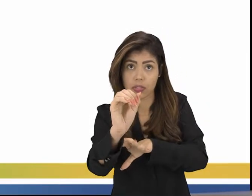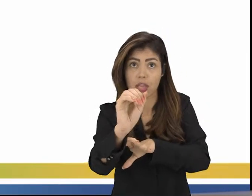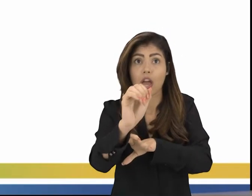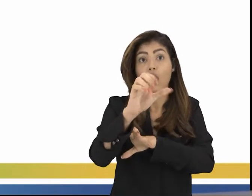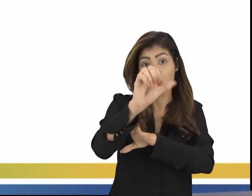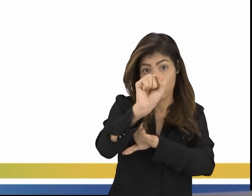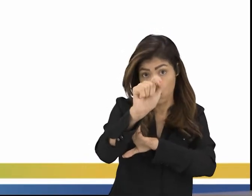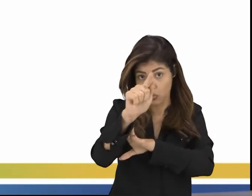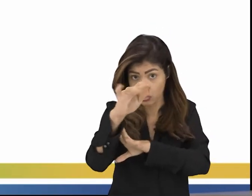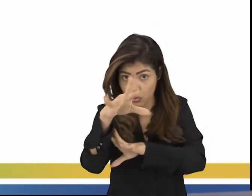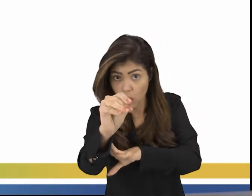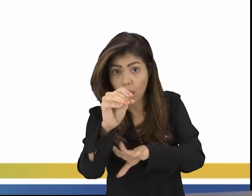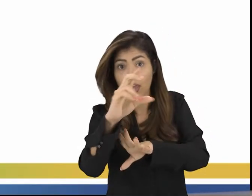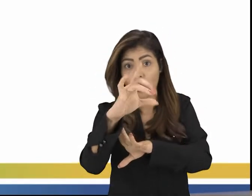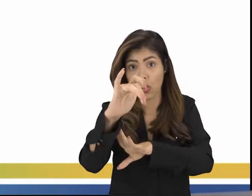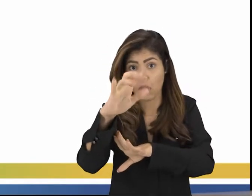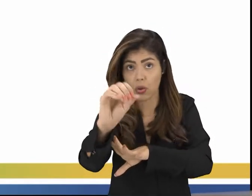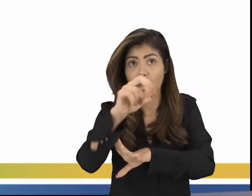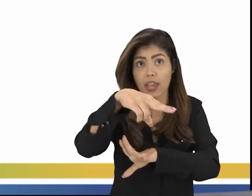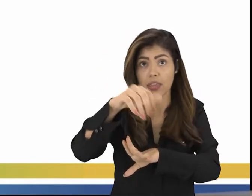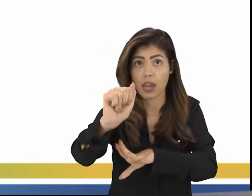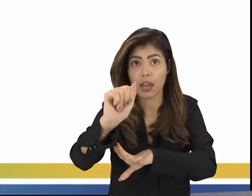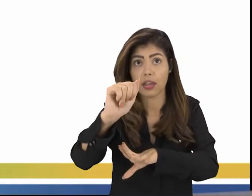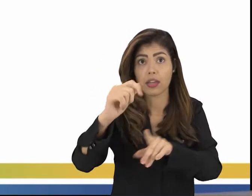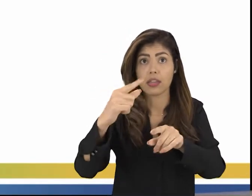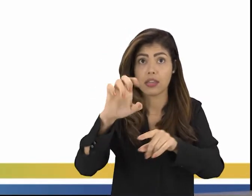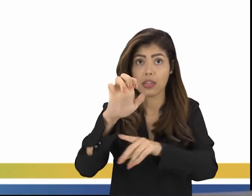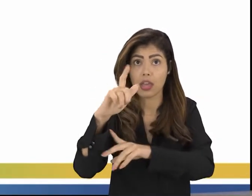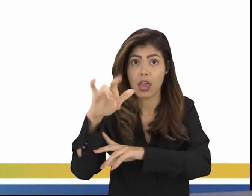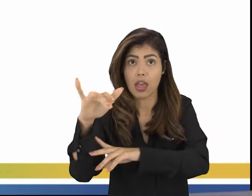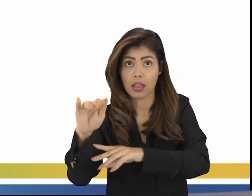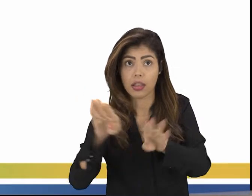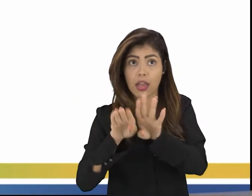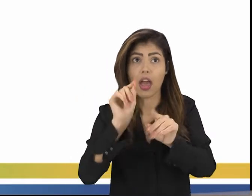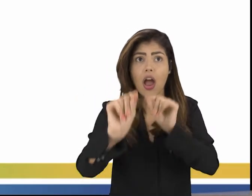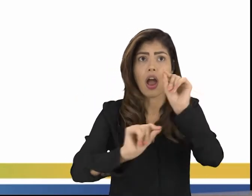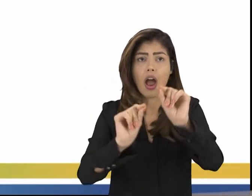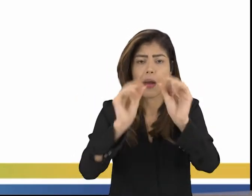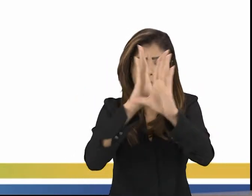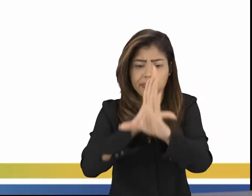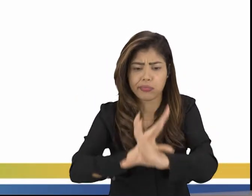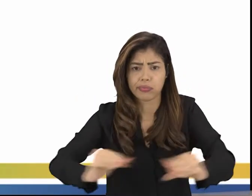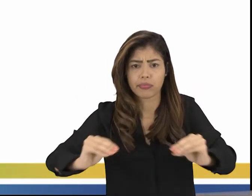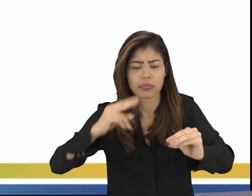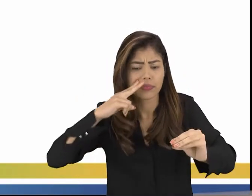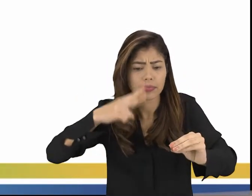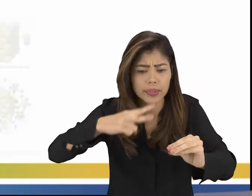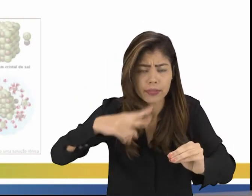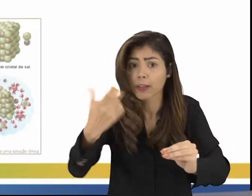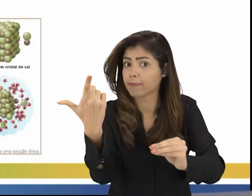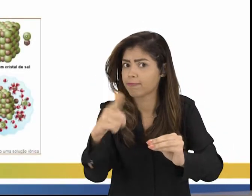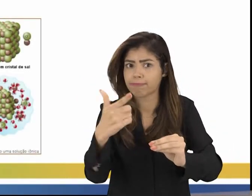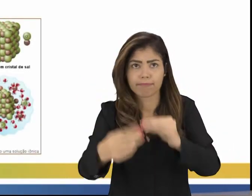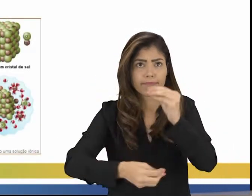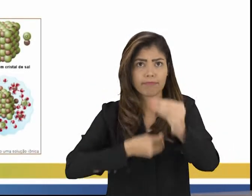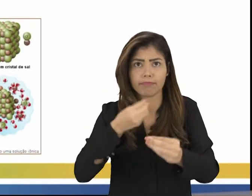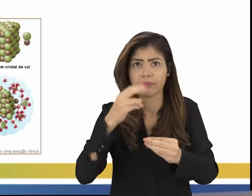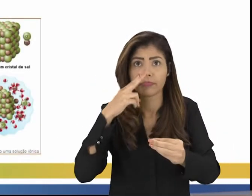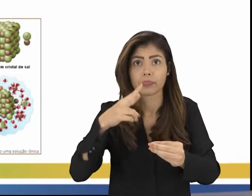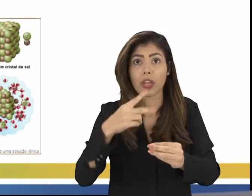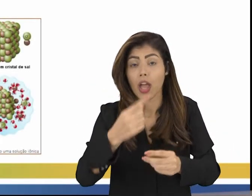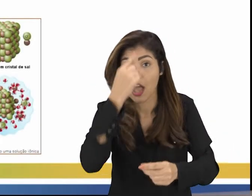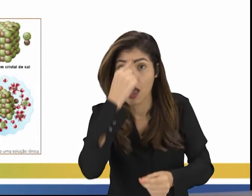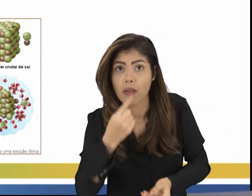e cloro ficam dispersos na água e também não são visíveis a olho nu. Observe